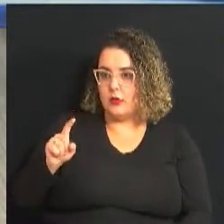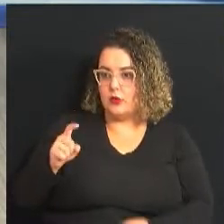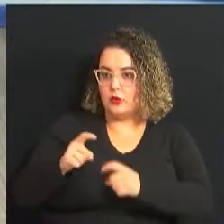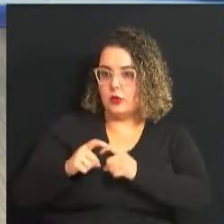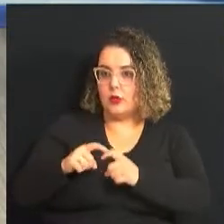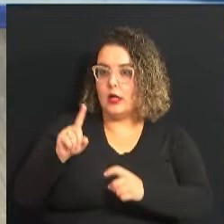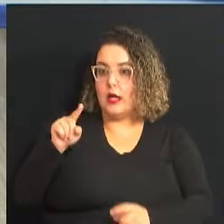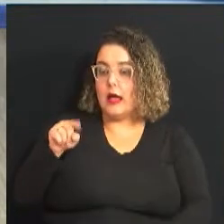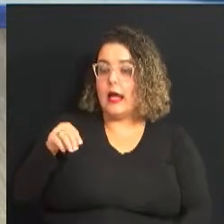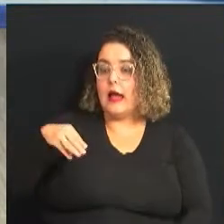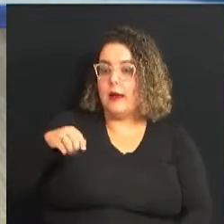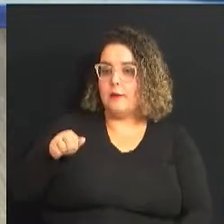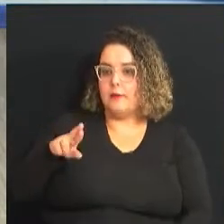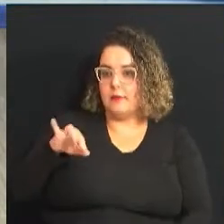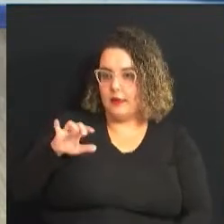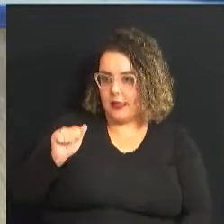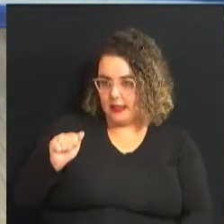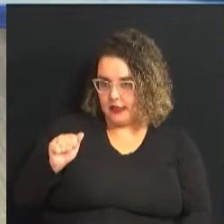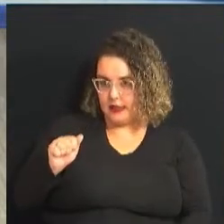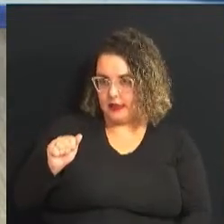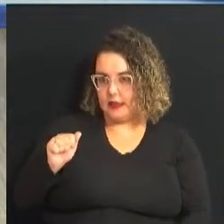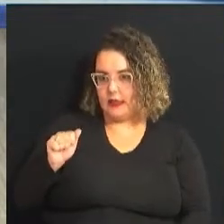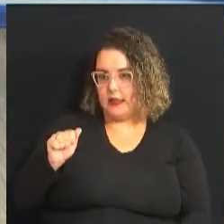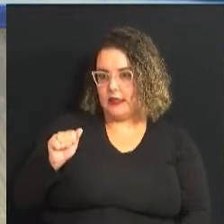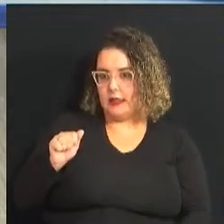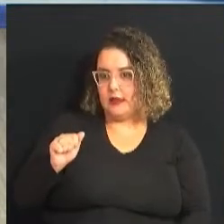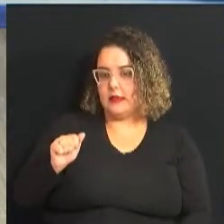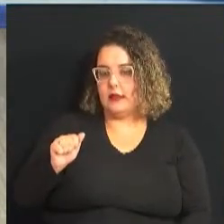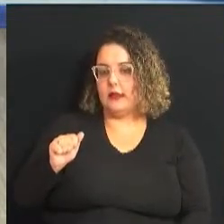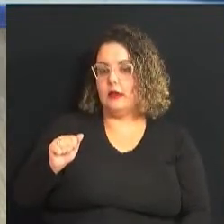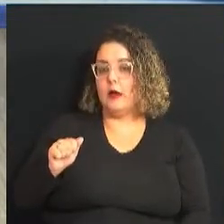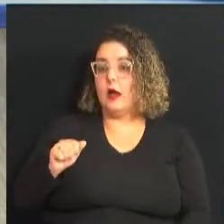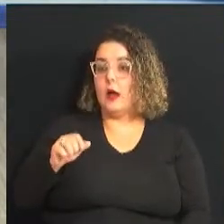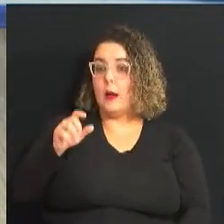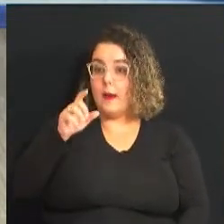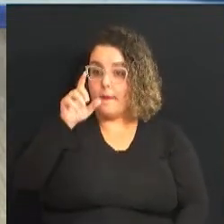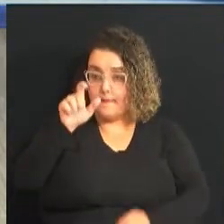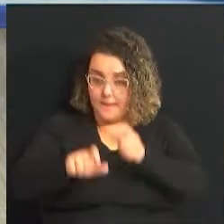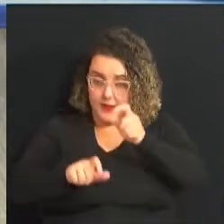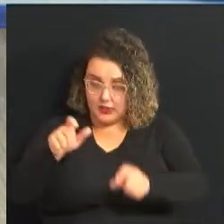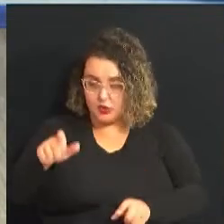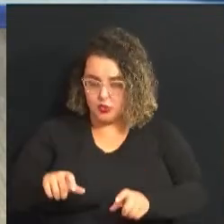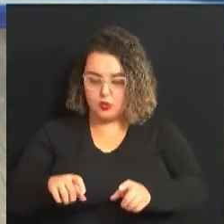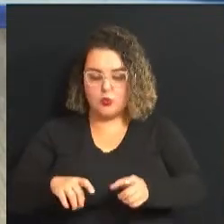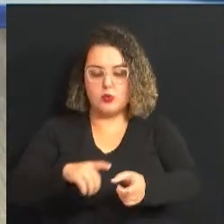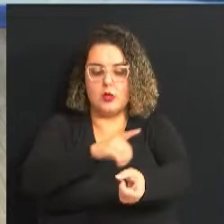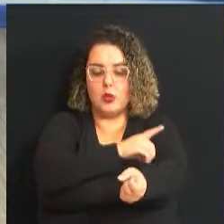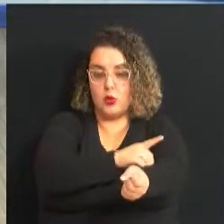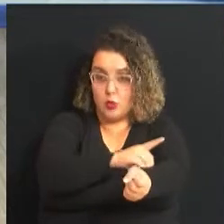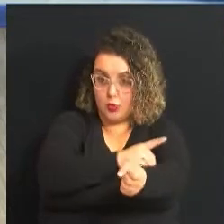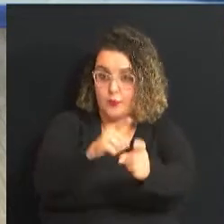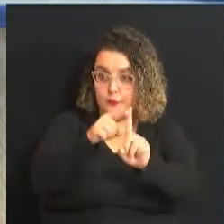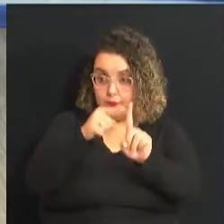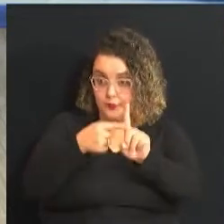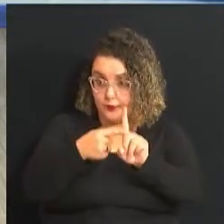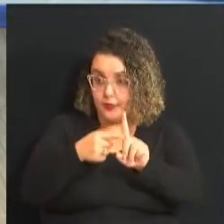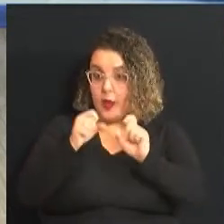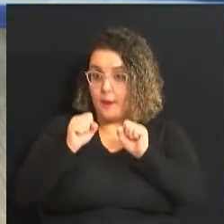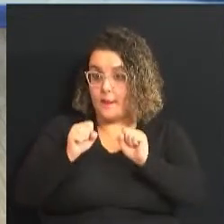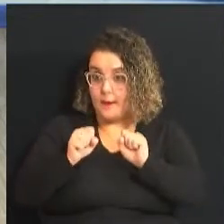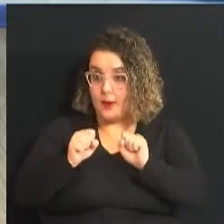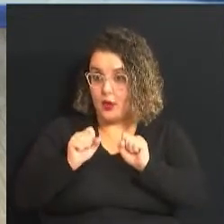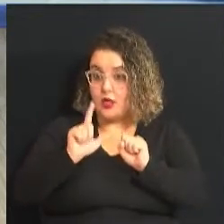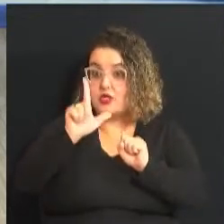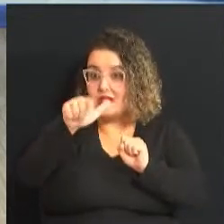É da Maria do Bairro Bosca, da Luísa eu já fiz. A pessoa que desenvolve diabetes gestacional obrigatoriamente pode ter diabetes